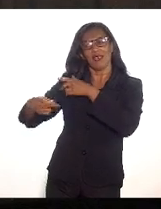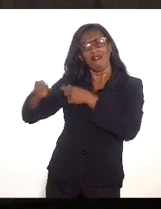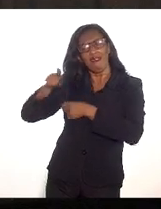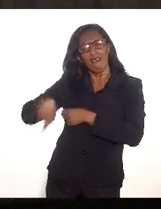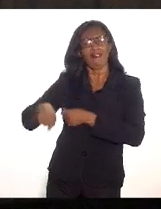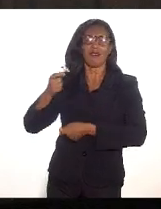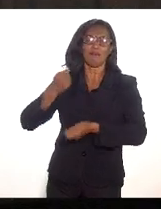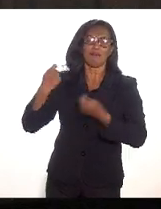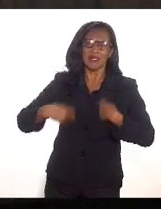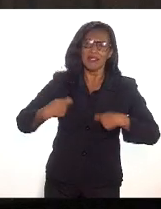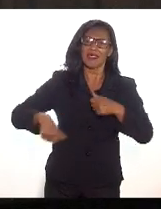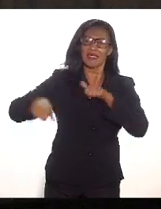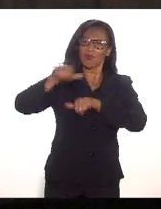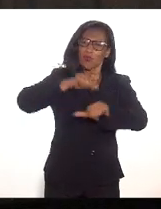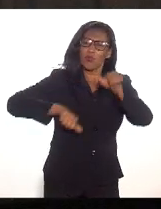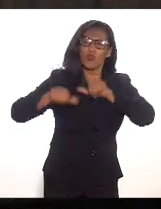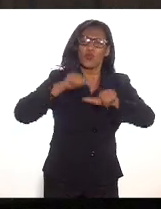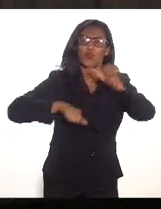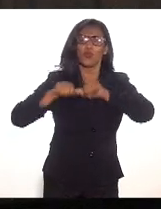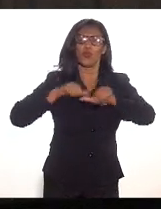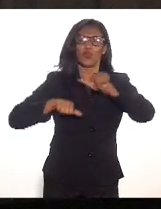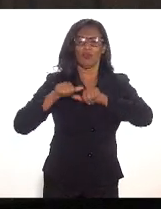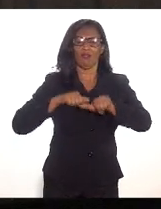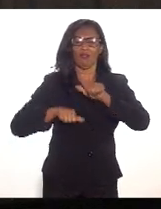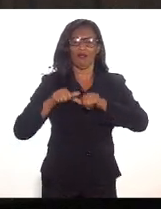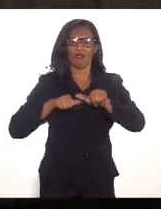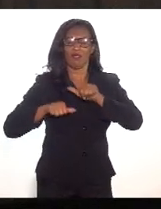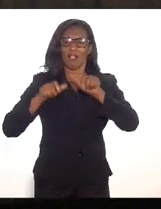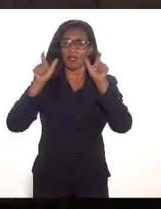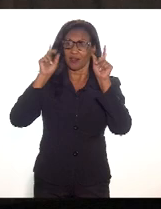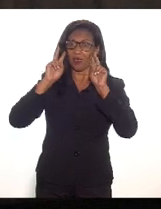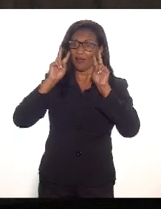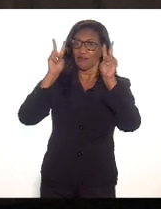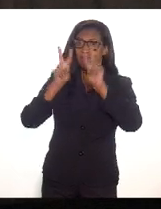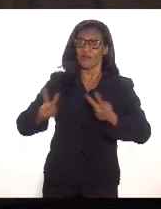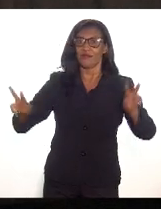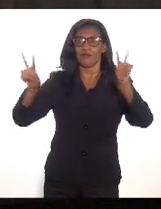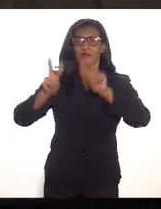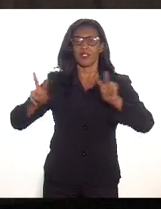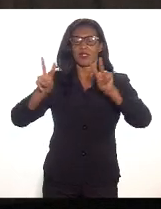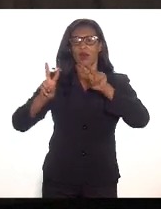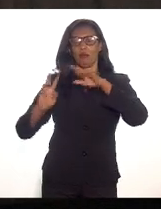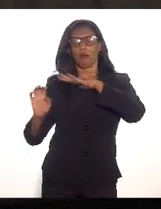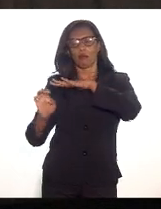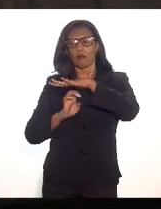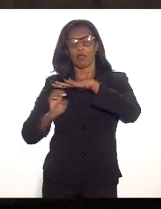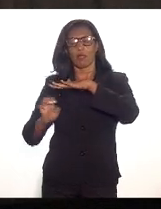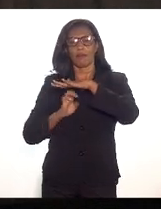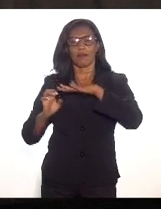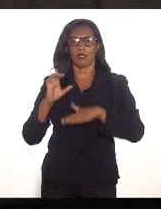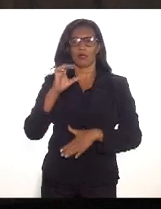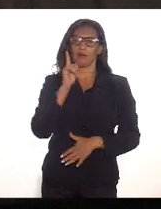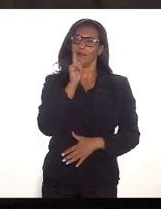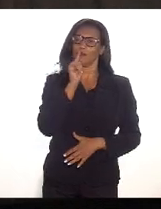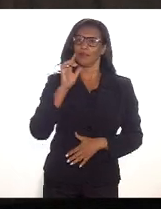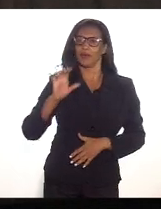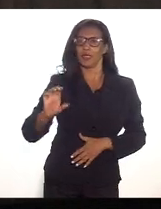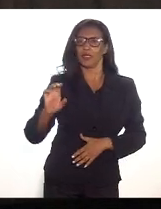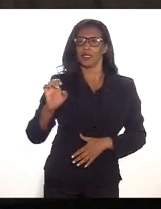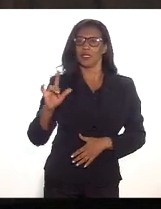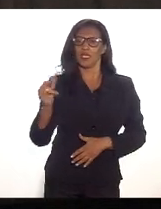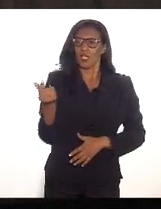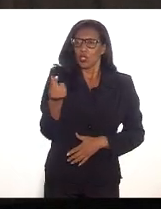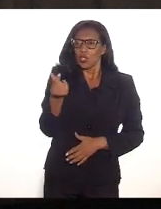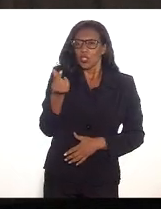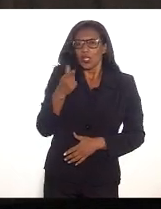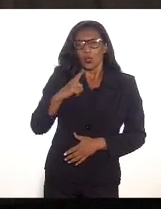modificar. É mudar um pouco essa questão da visão que tem dessa empresa SEDAI, que o dinheiro que a SEDAI tem de lucro